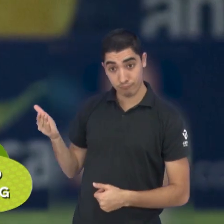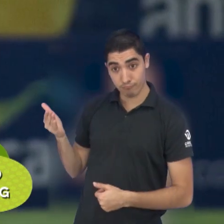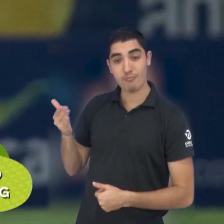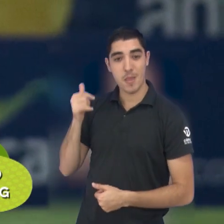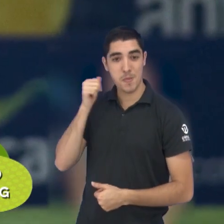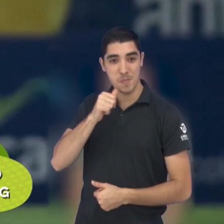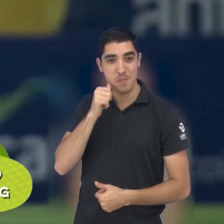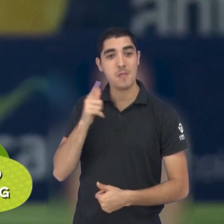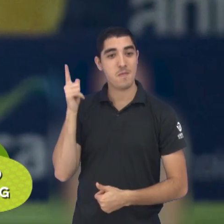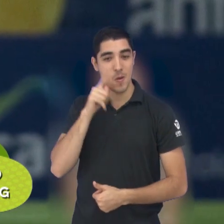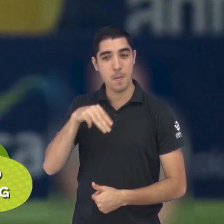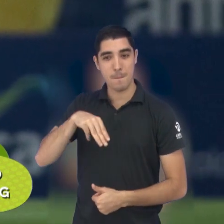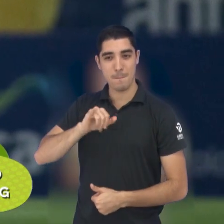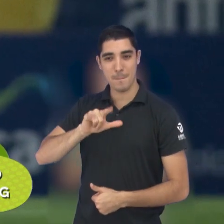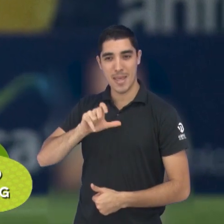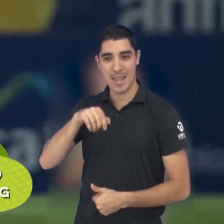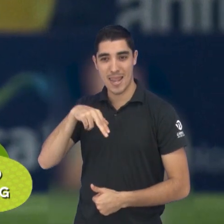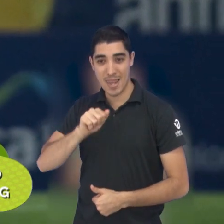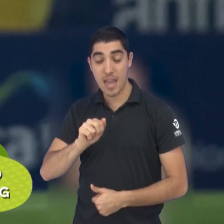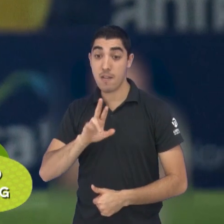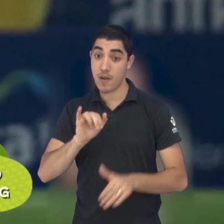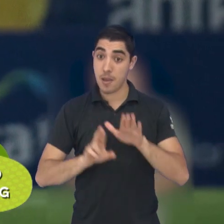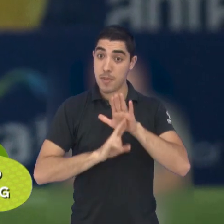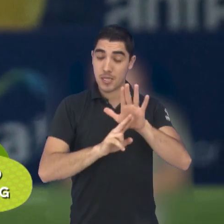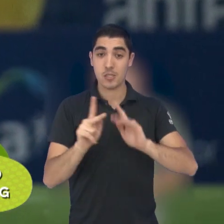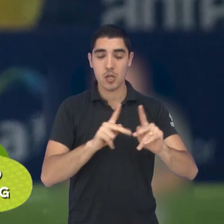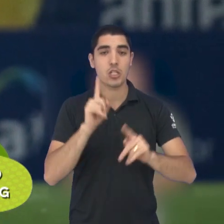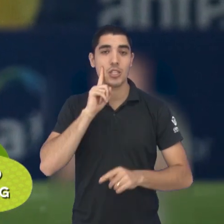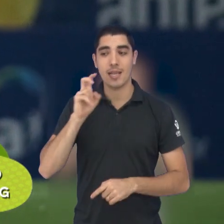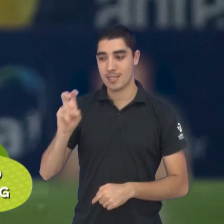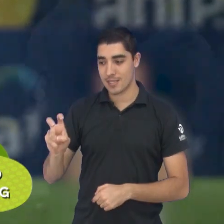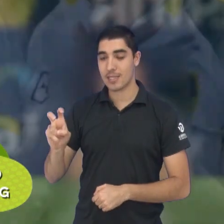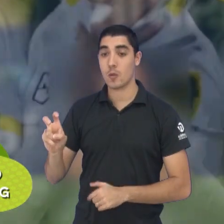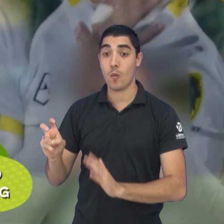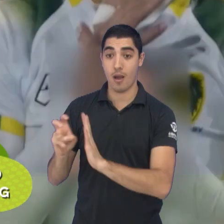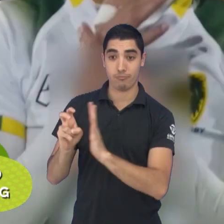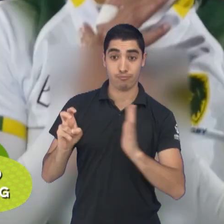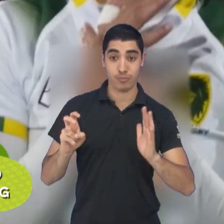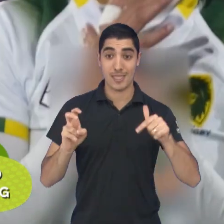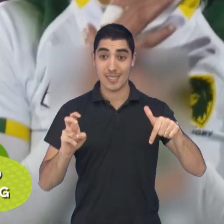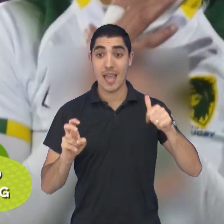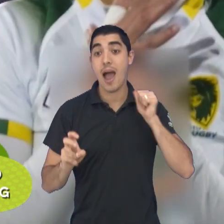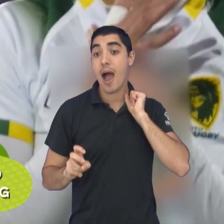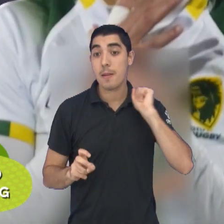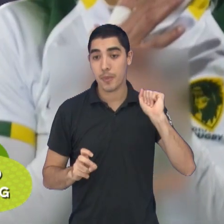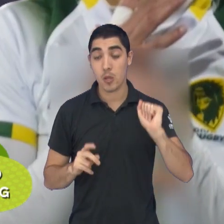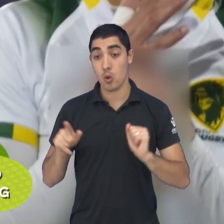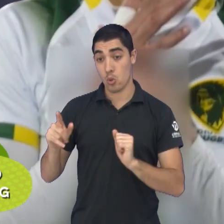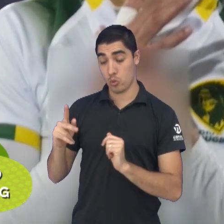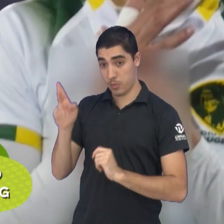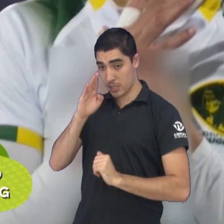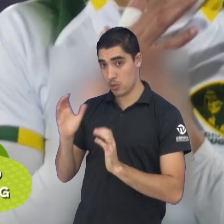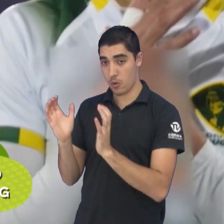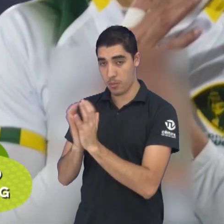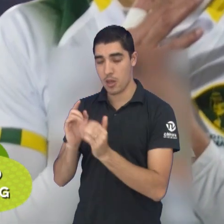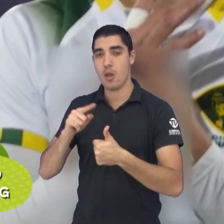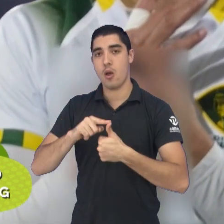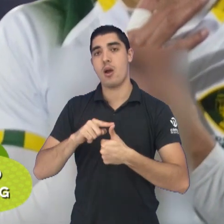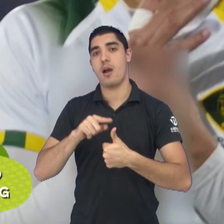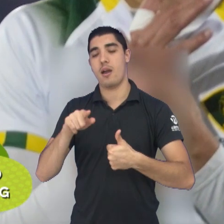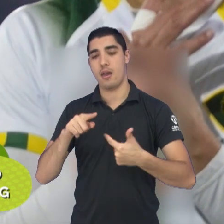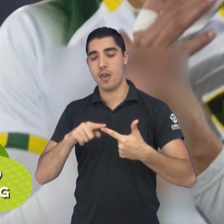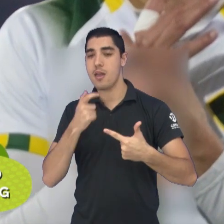de semana, entre os dias 5 e 7 de abril. Você está vendo imagens dela aí, ó. O Brasil está no grupo A, ao lado de Grã-Bretanha, Nova Zelândia